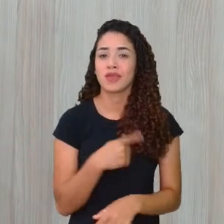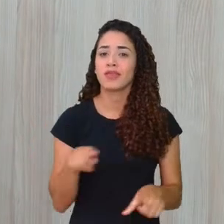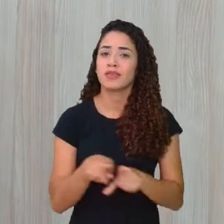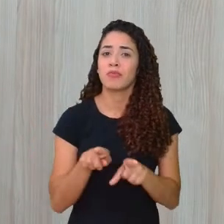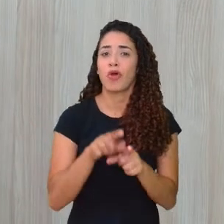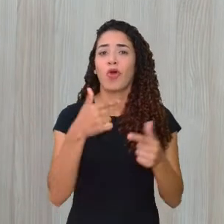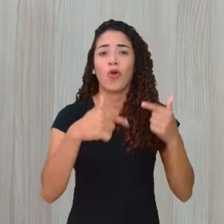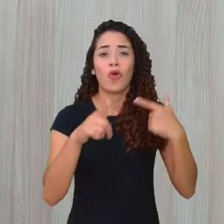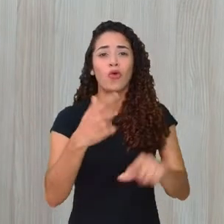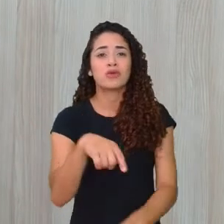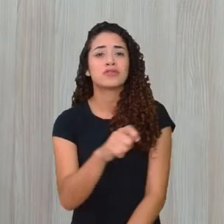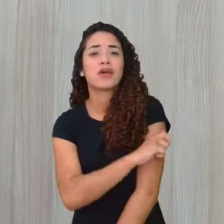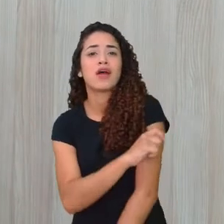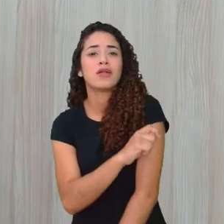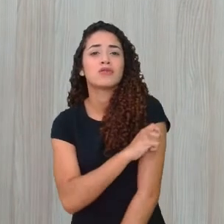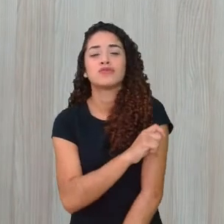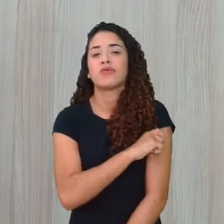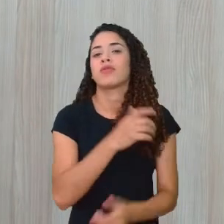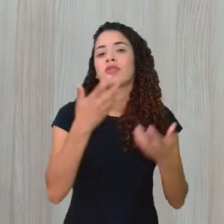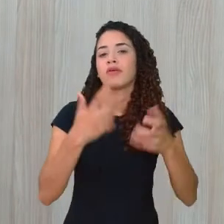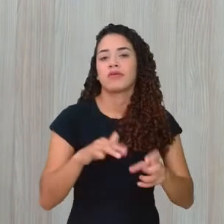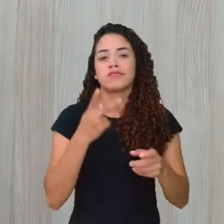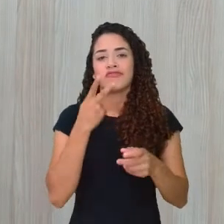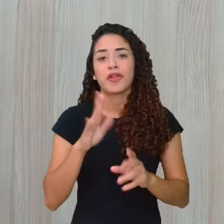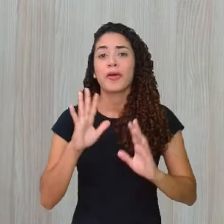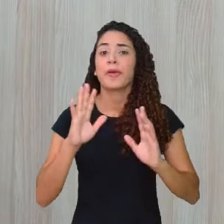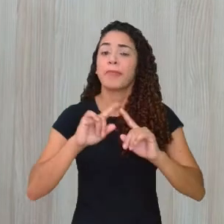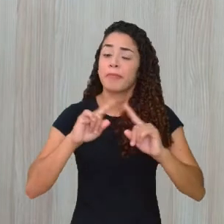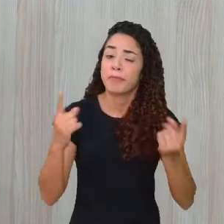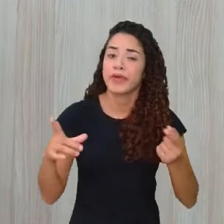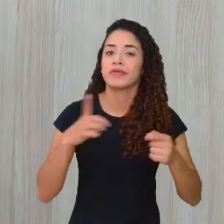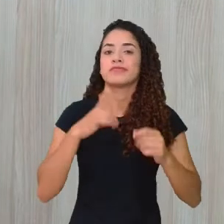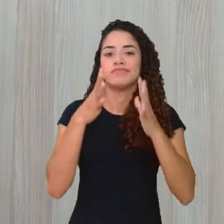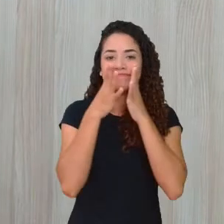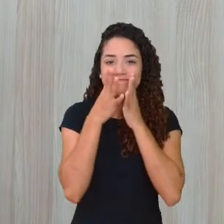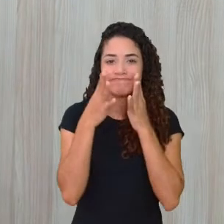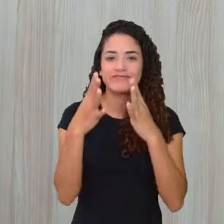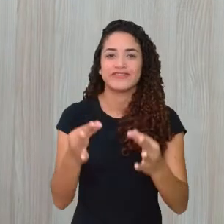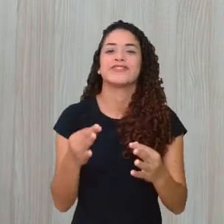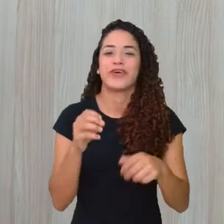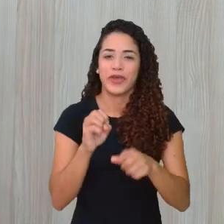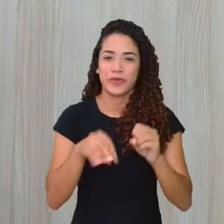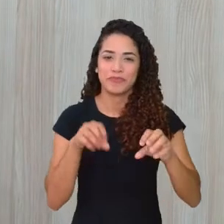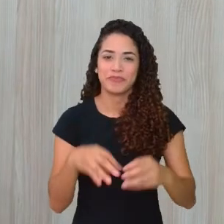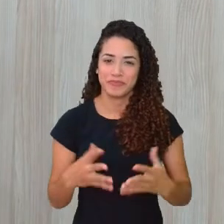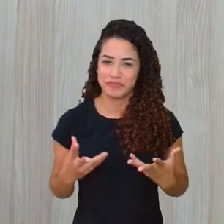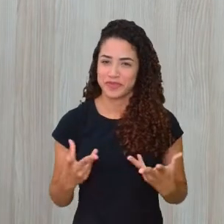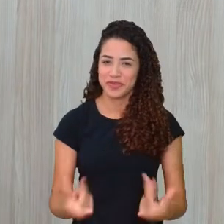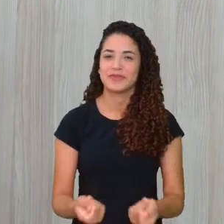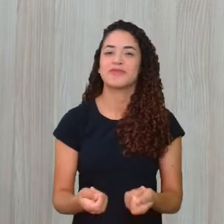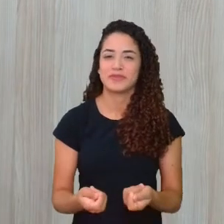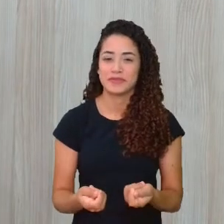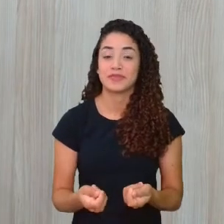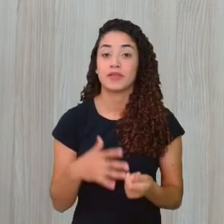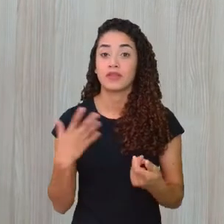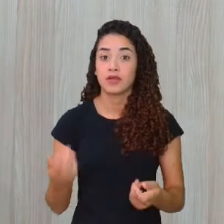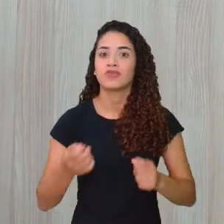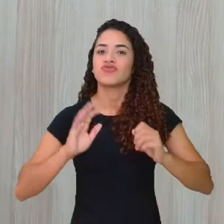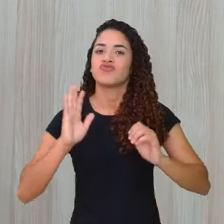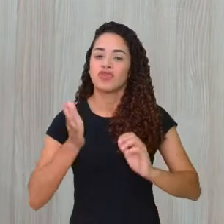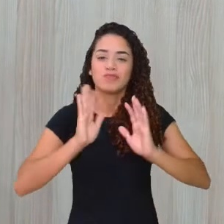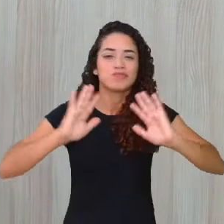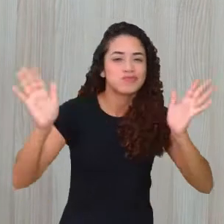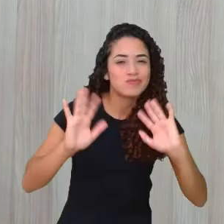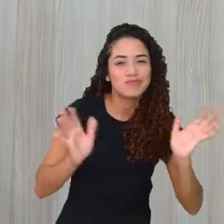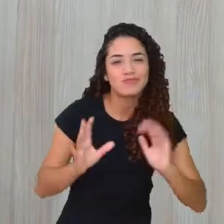que não quiseram falar, mas que estão aí atentos a essa aula maravilhosa que tivemos agora. Então, pessoal, já me despedindo.